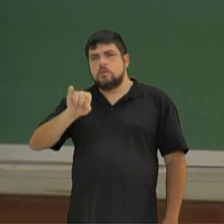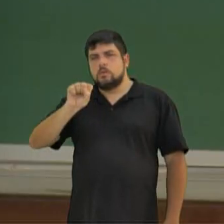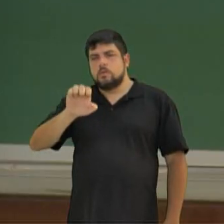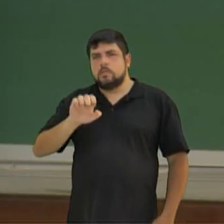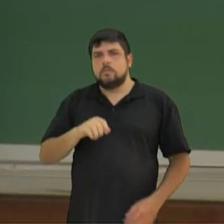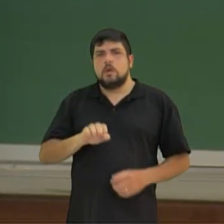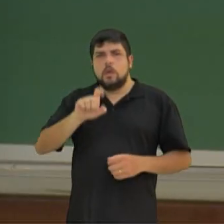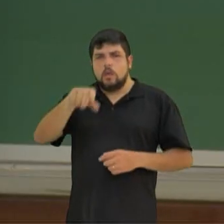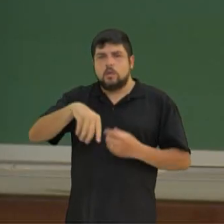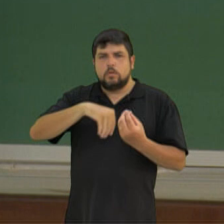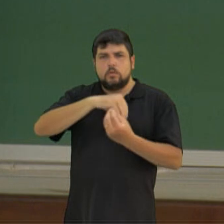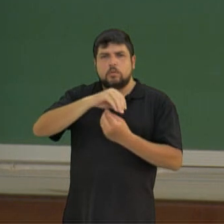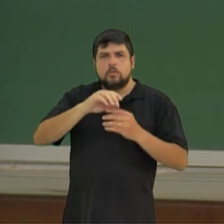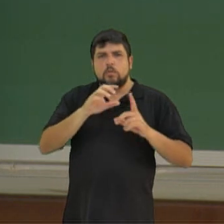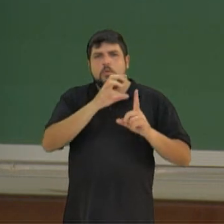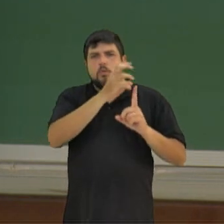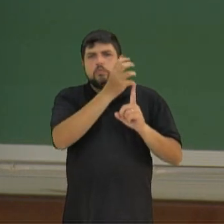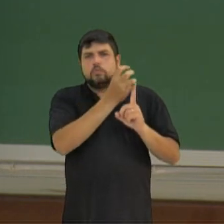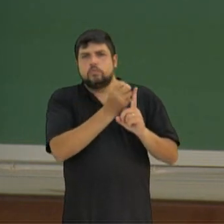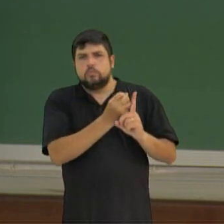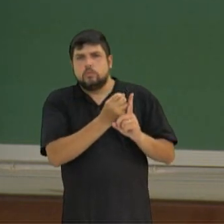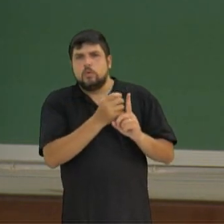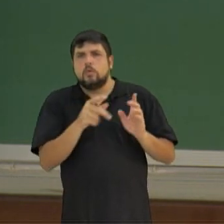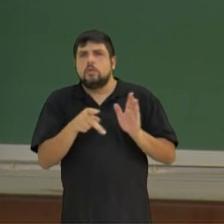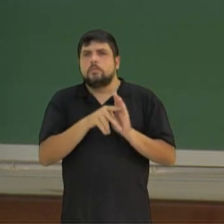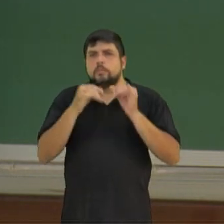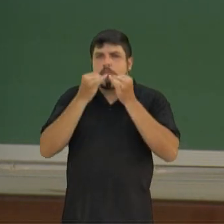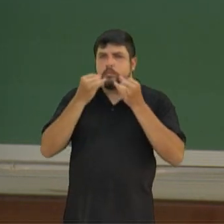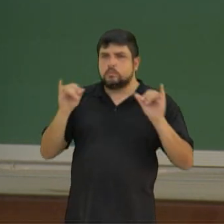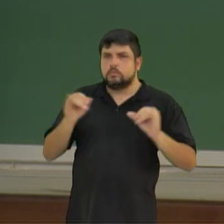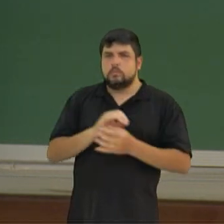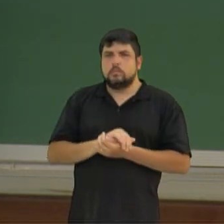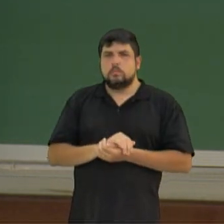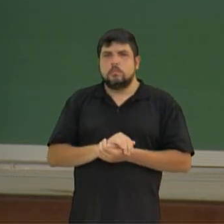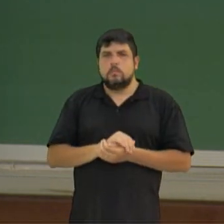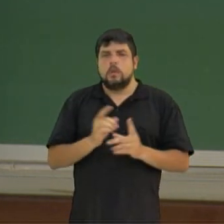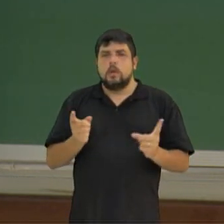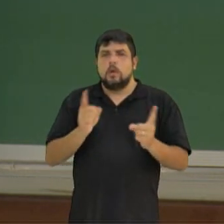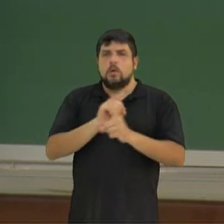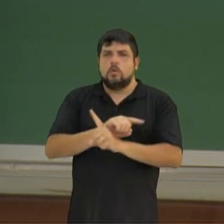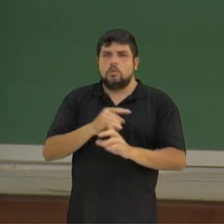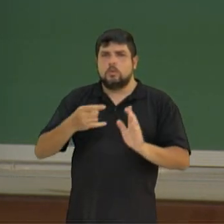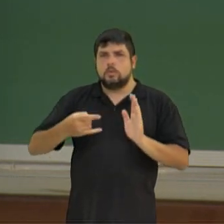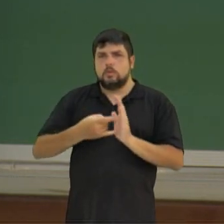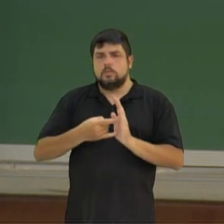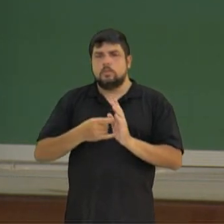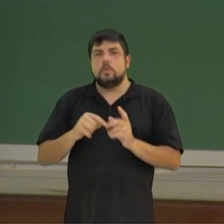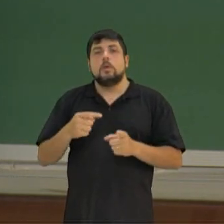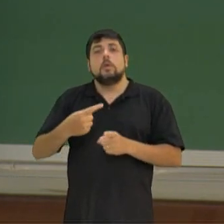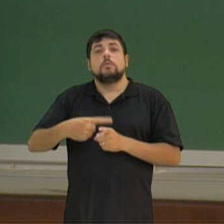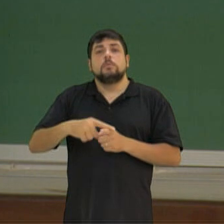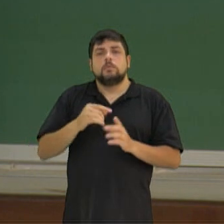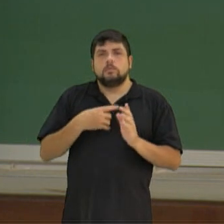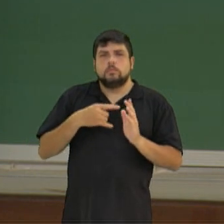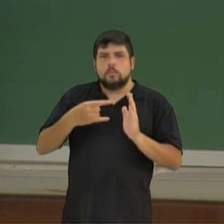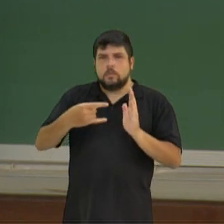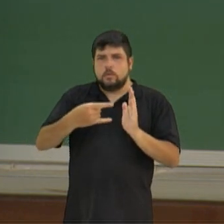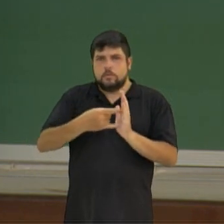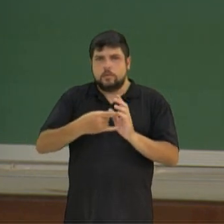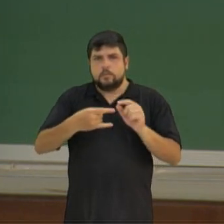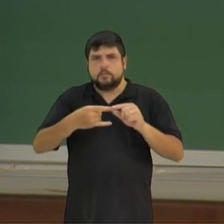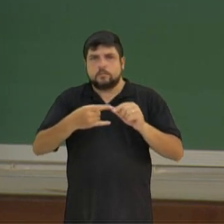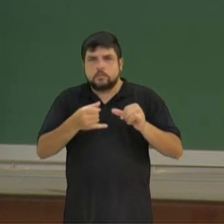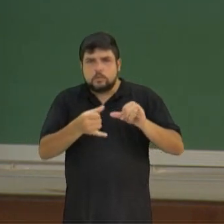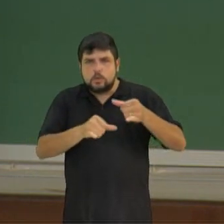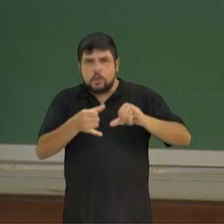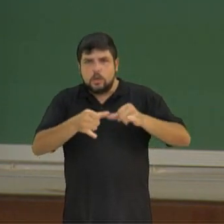de oxirredução provocada pela corrente elétrica. É o contrário da pilha. Uma vez que a pilha é a energia